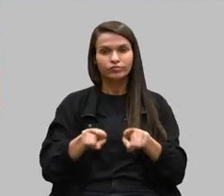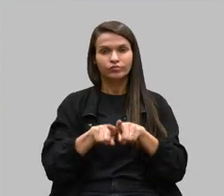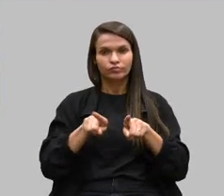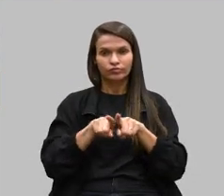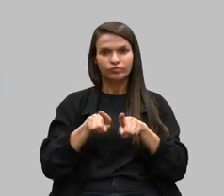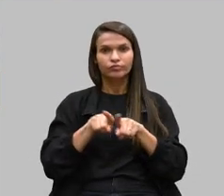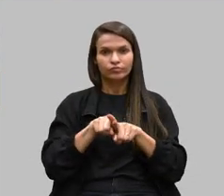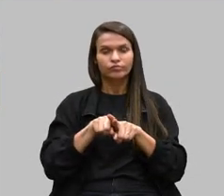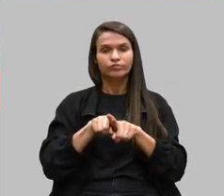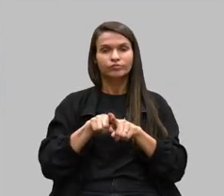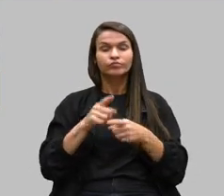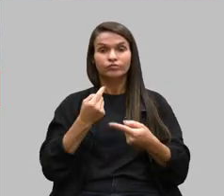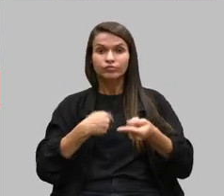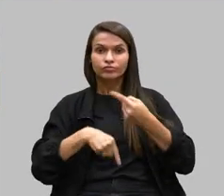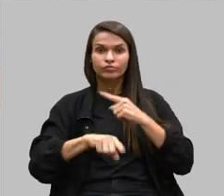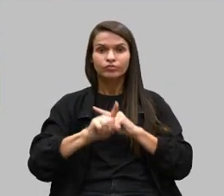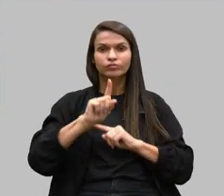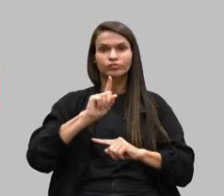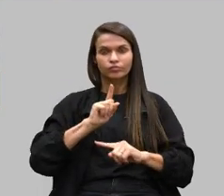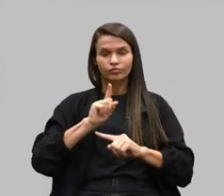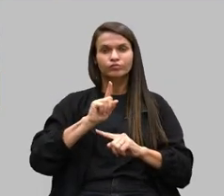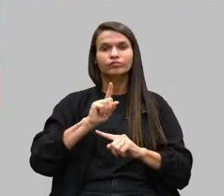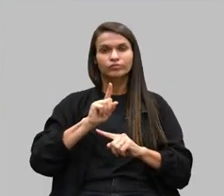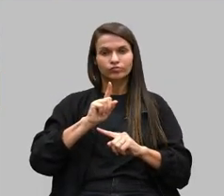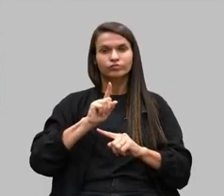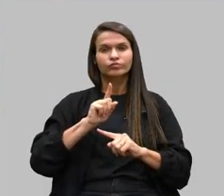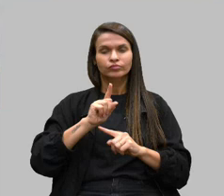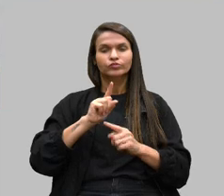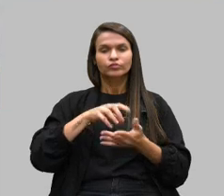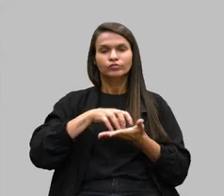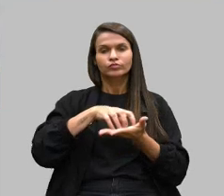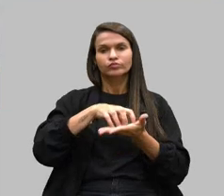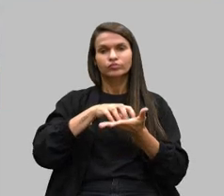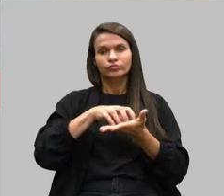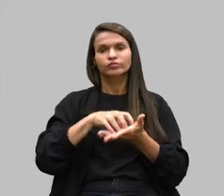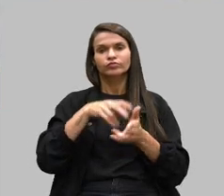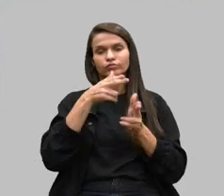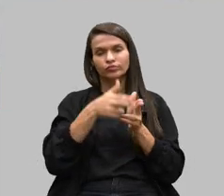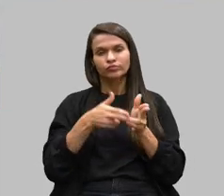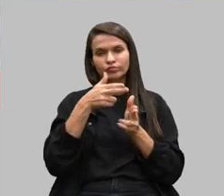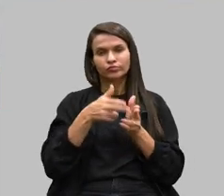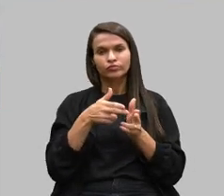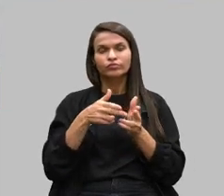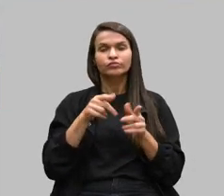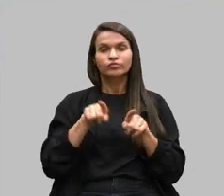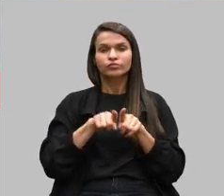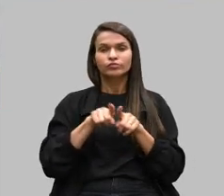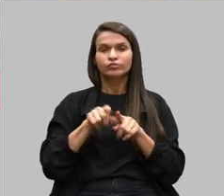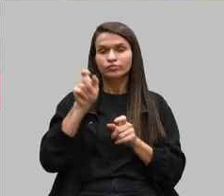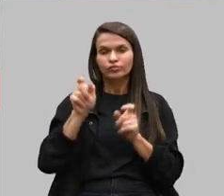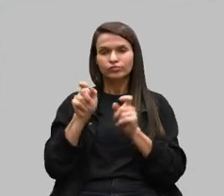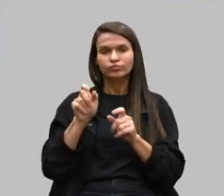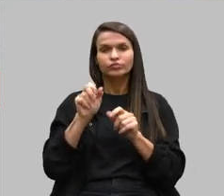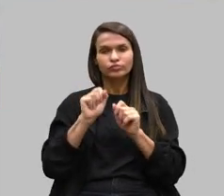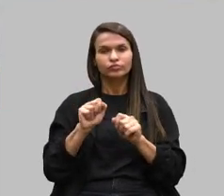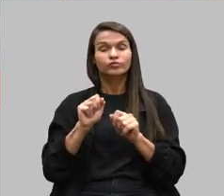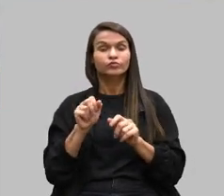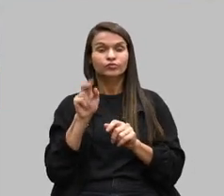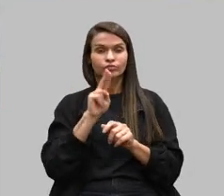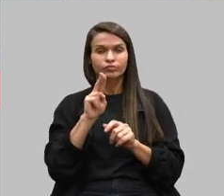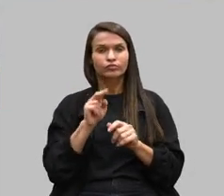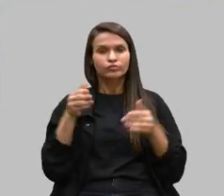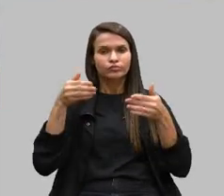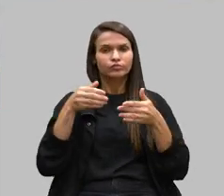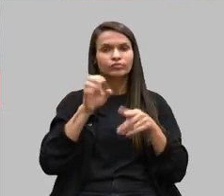a restauração de estações de trem desenvolvimento do trem de passageiros justamente focando para os Estados a